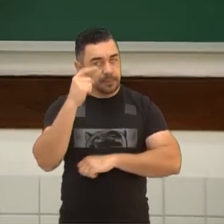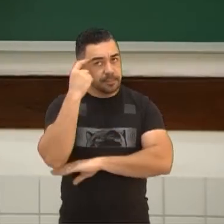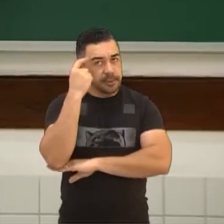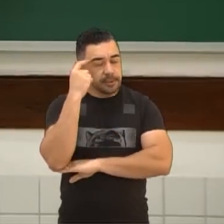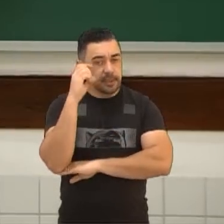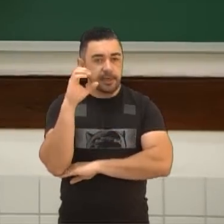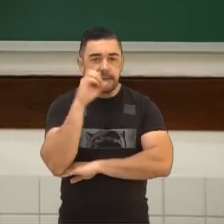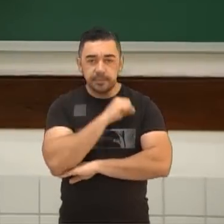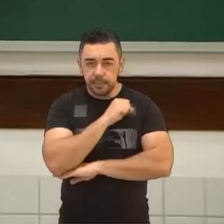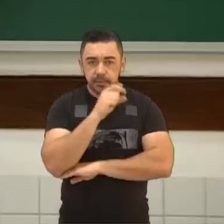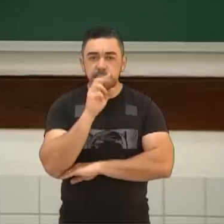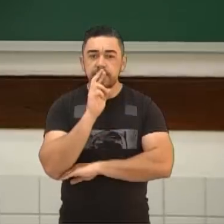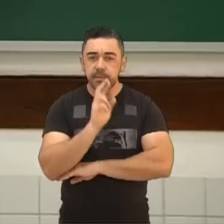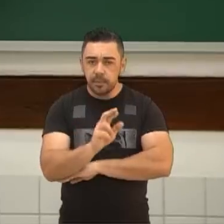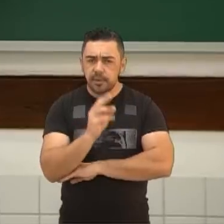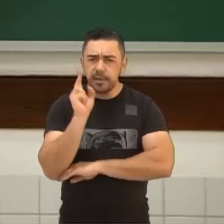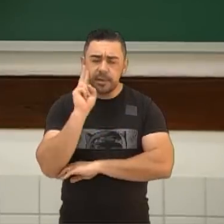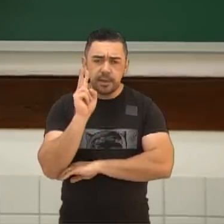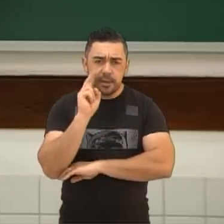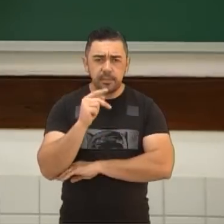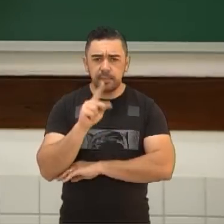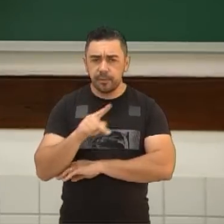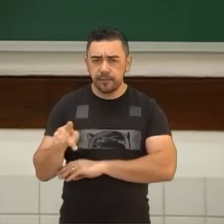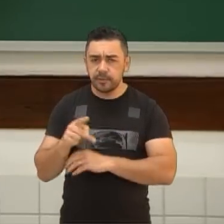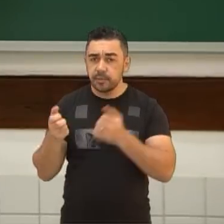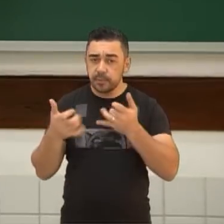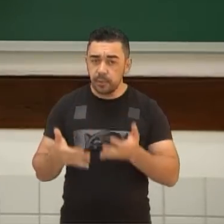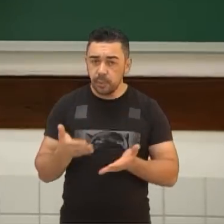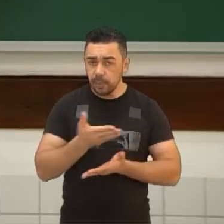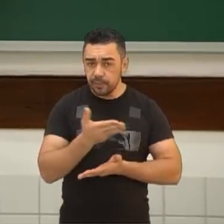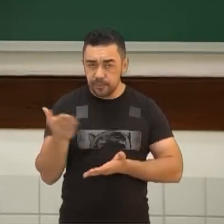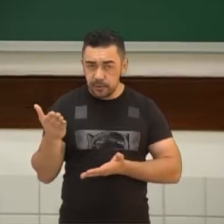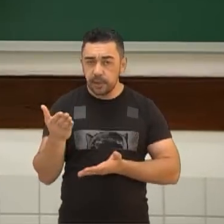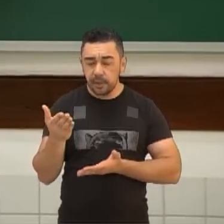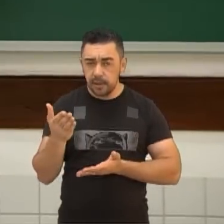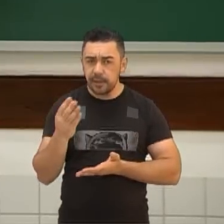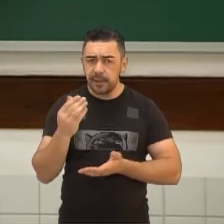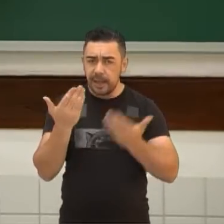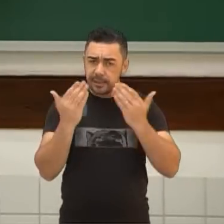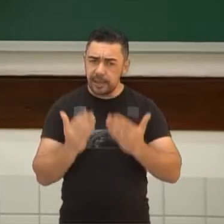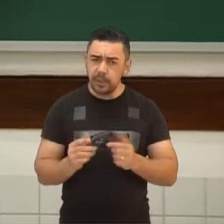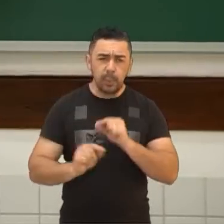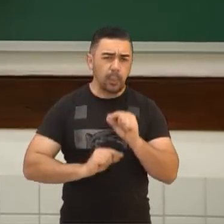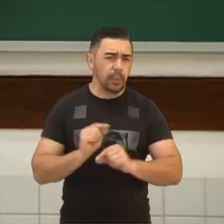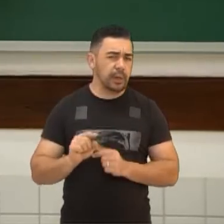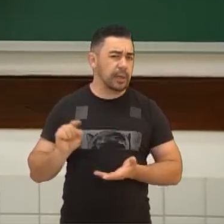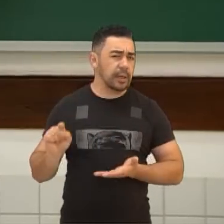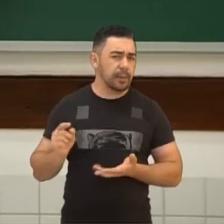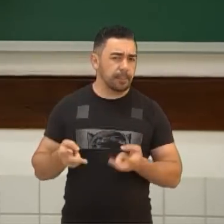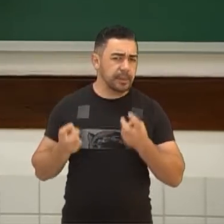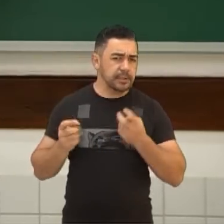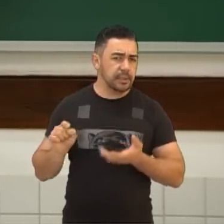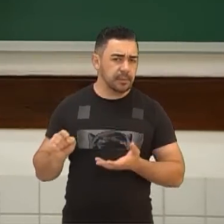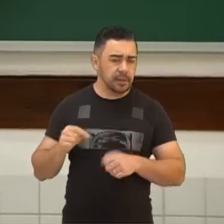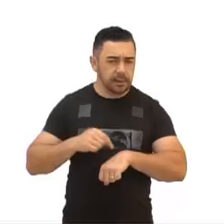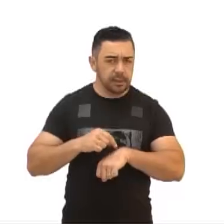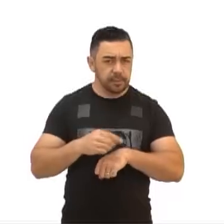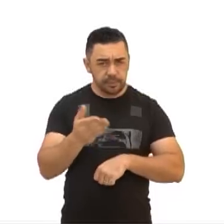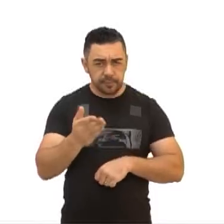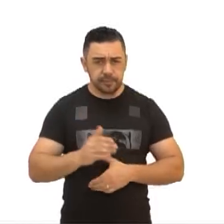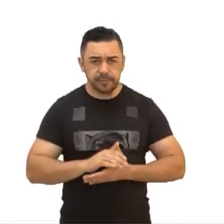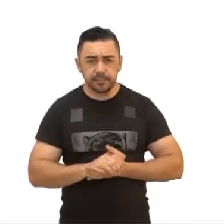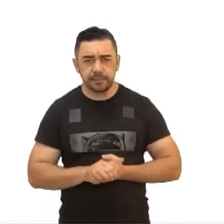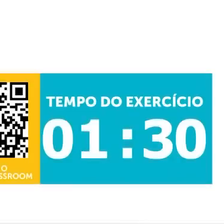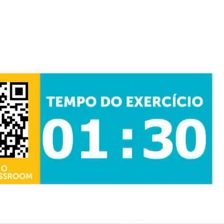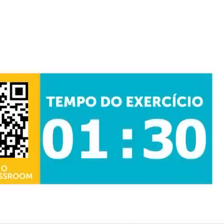vocês pensarem um pouquinho. Tentem lembrar o que a professora falou para vocês, tá? E tentem analisar o que vocês aí observaram. Tempinho para vocês.